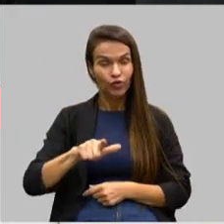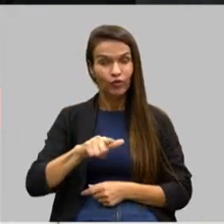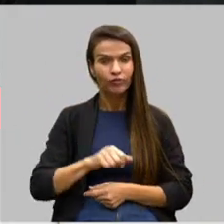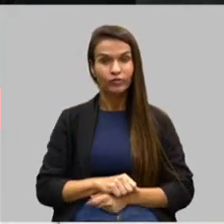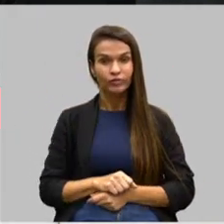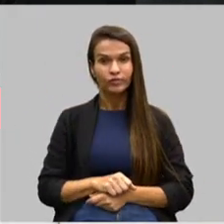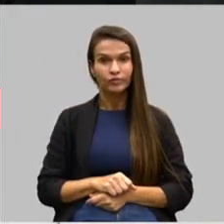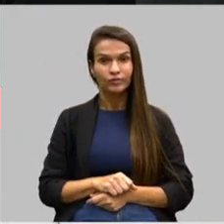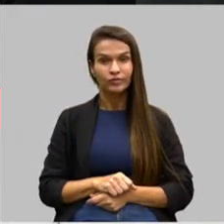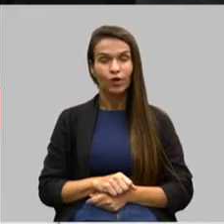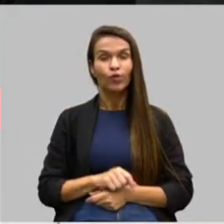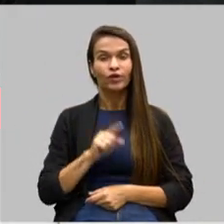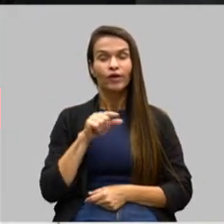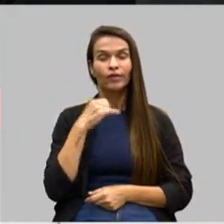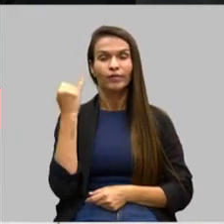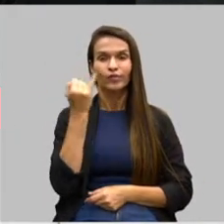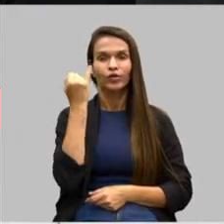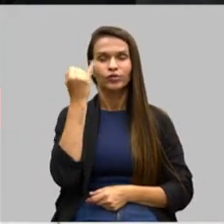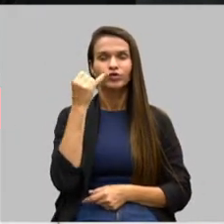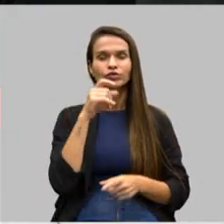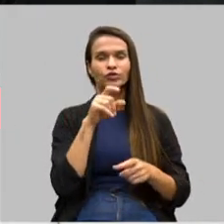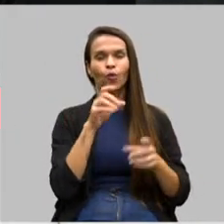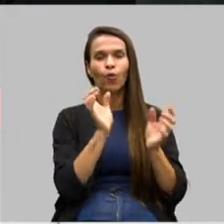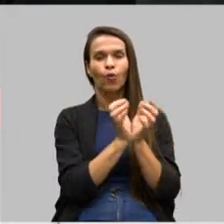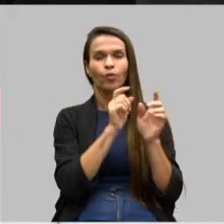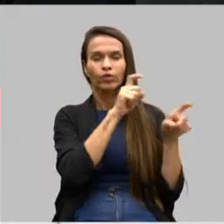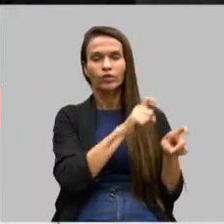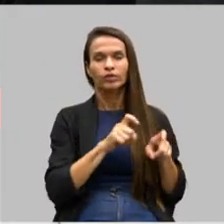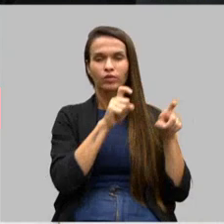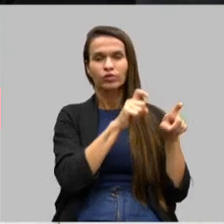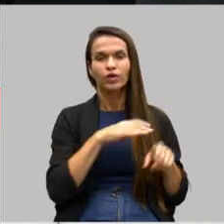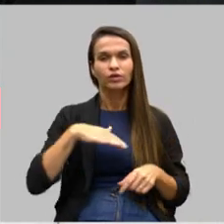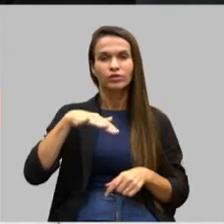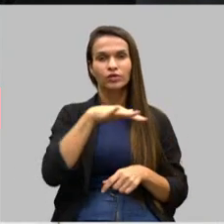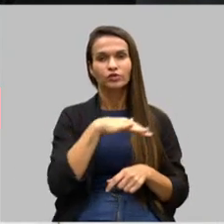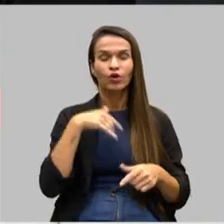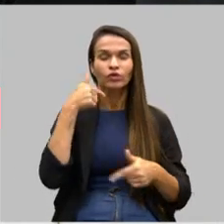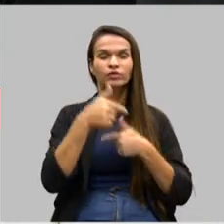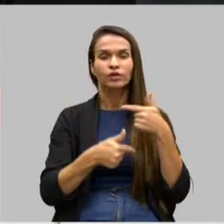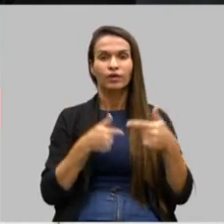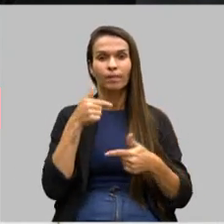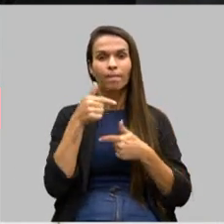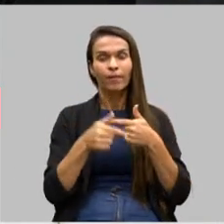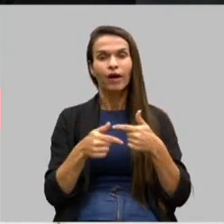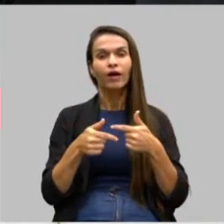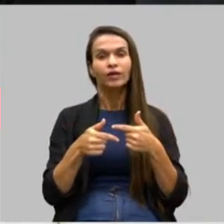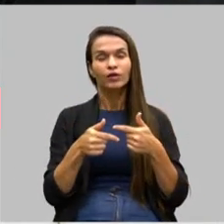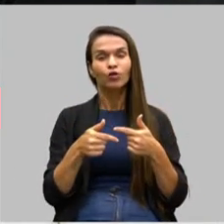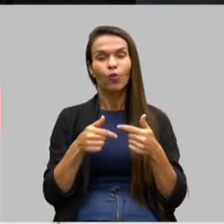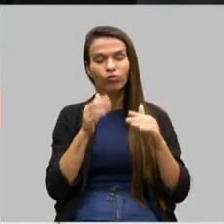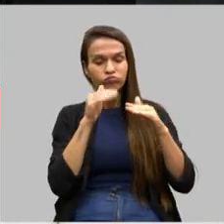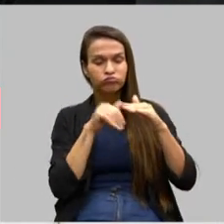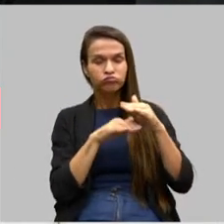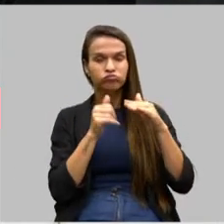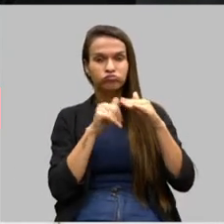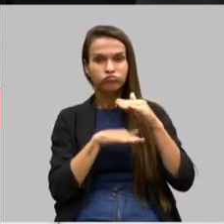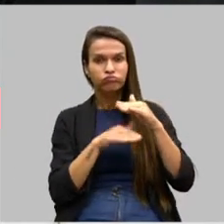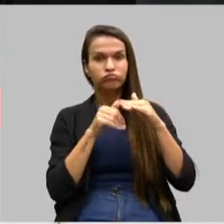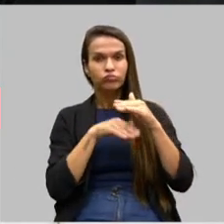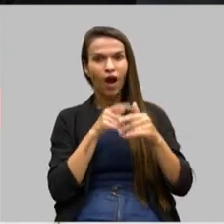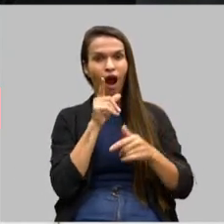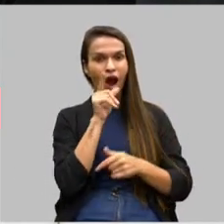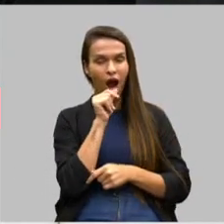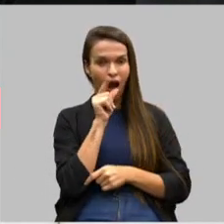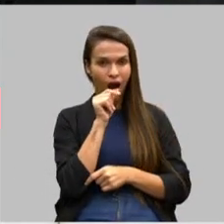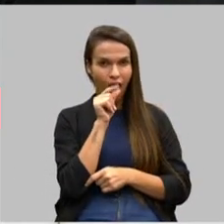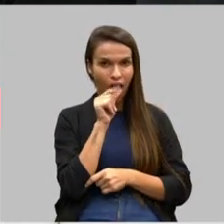torna importante que os agricultores da nossa região trabalhem com as questões de armazenamento de água. Né? Eu